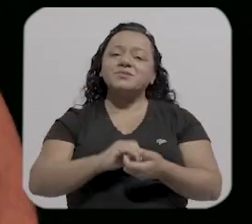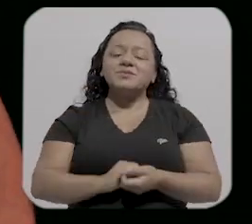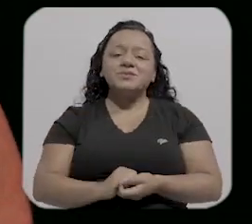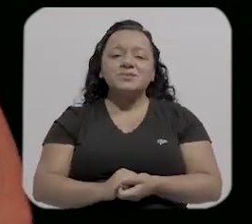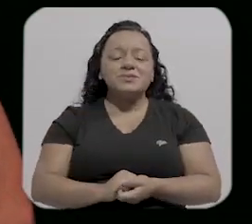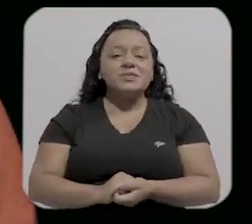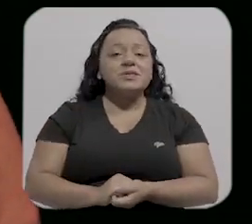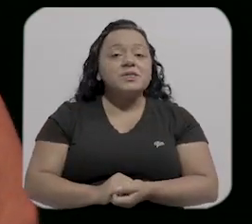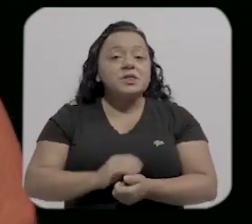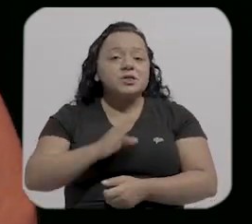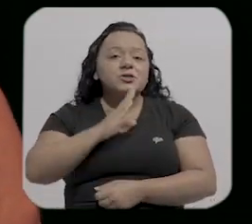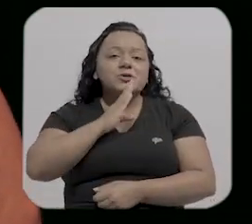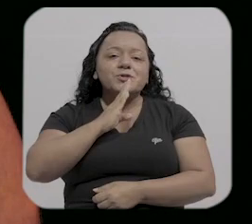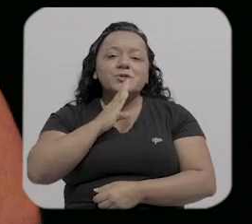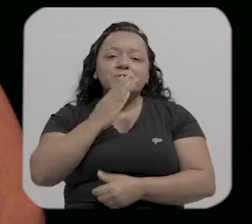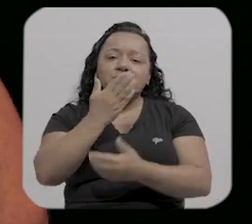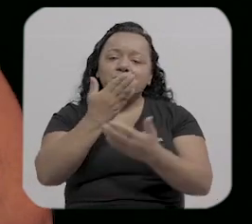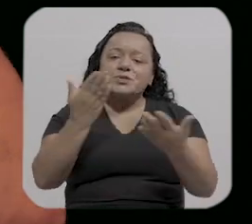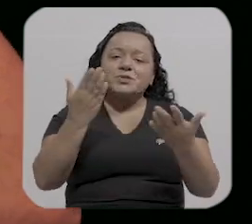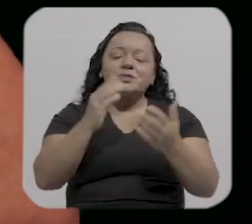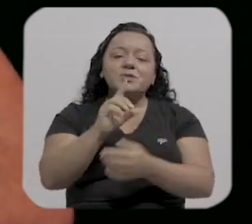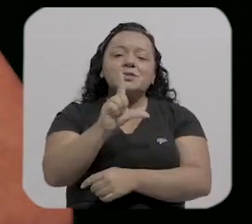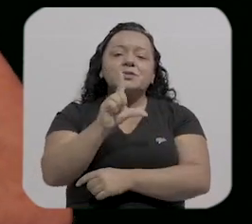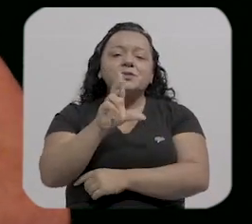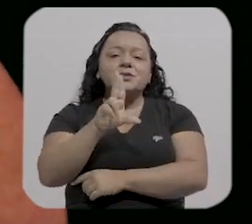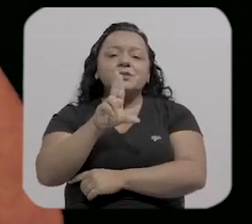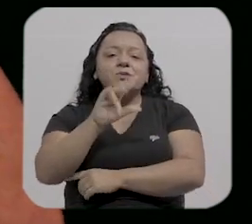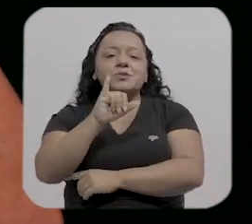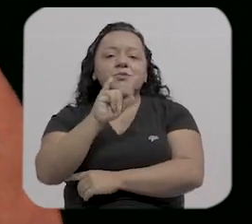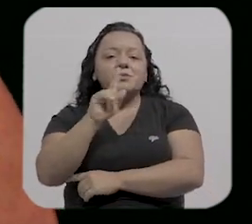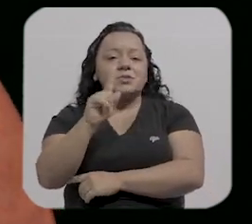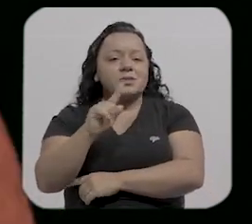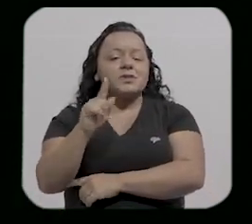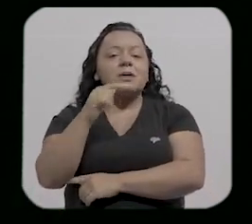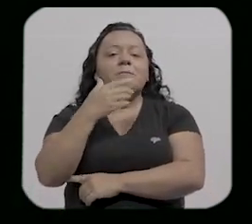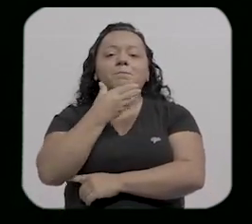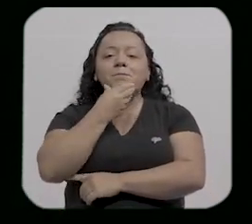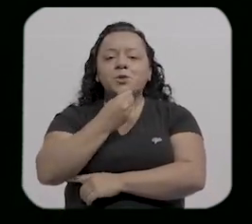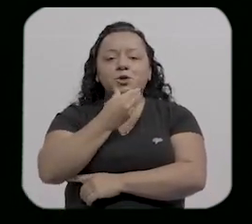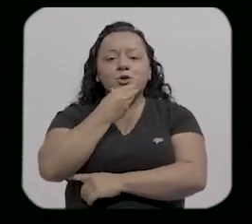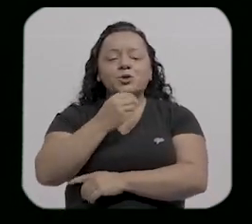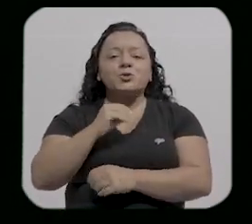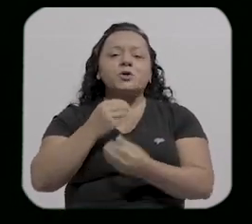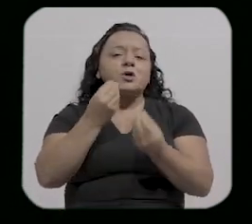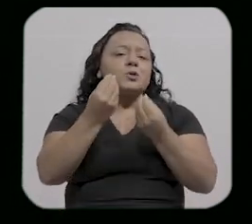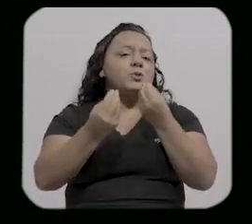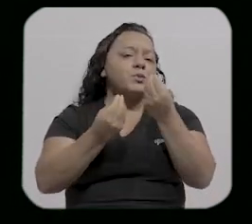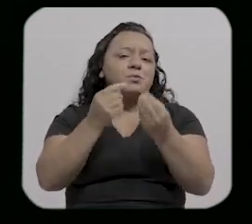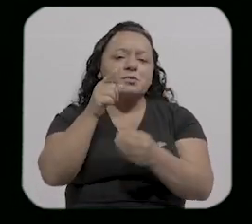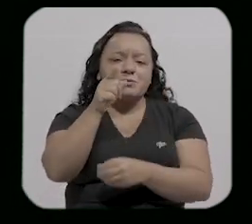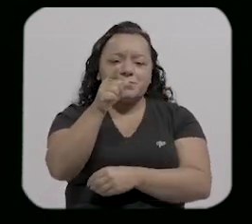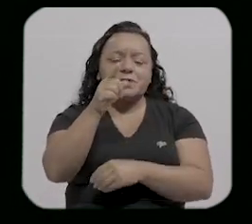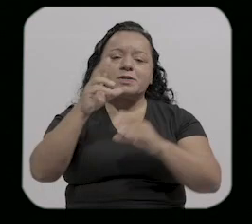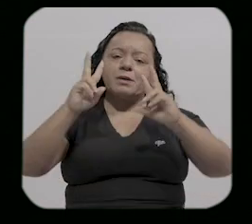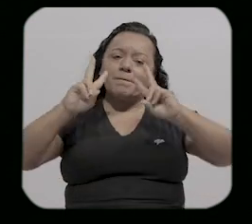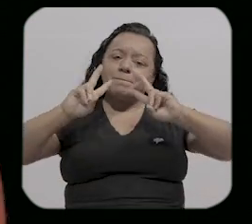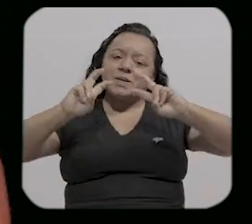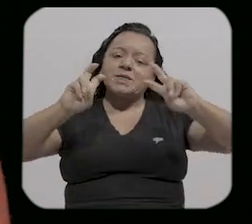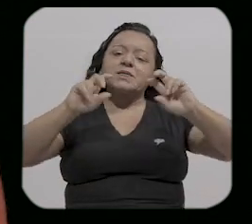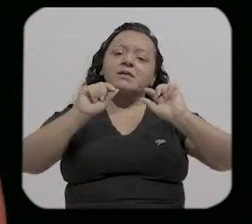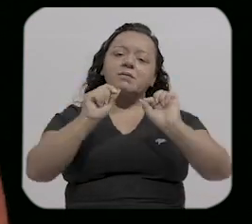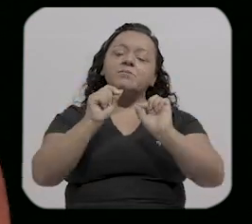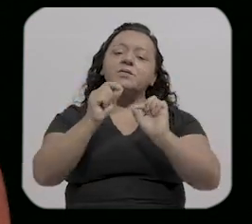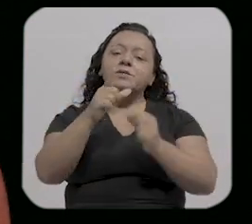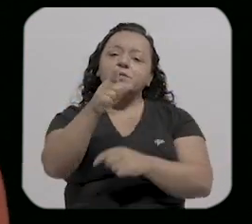primeiro, deixa eu conhecer aqui o Luiz menino. Luiz, como que você